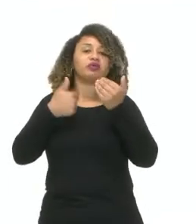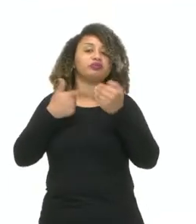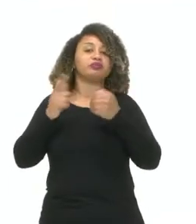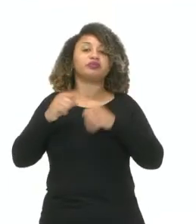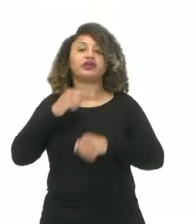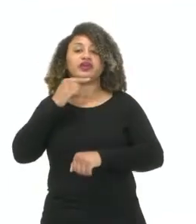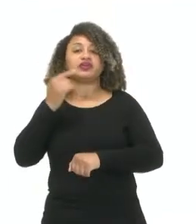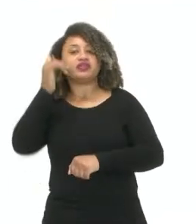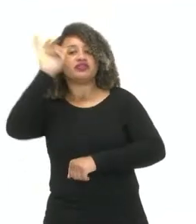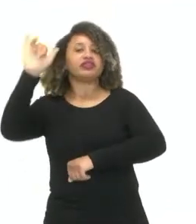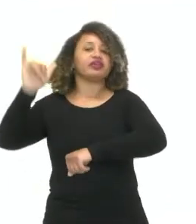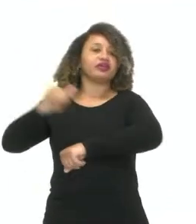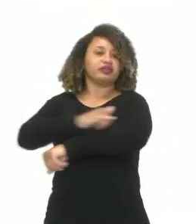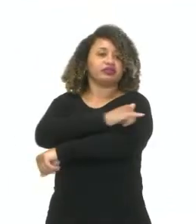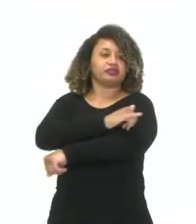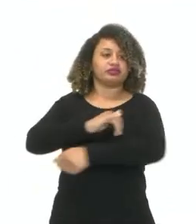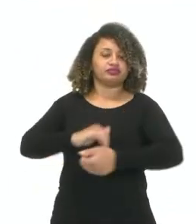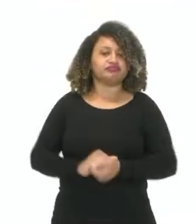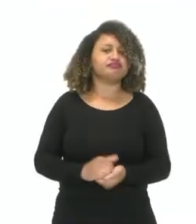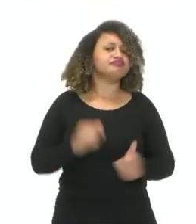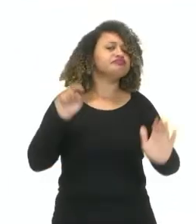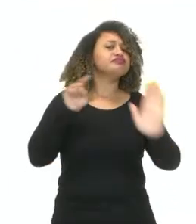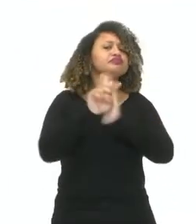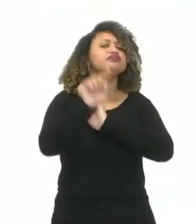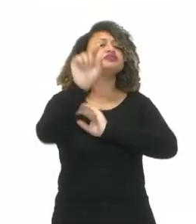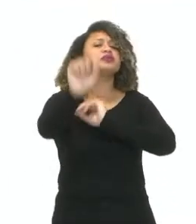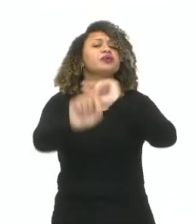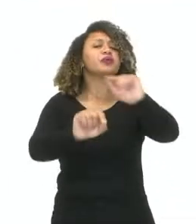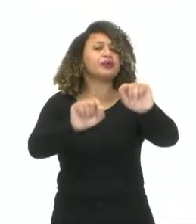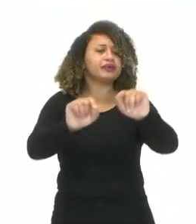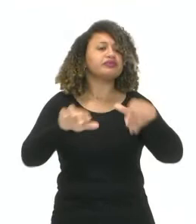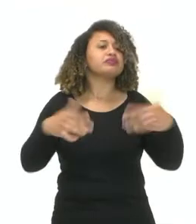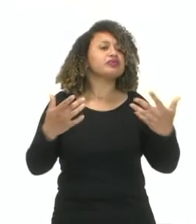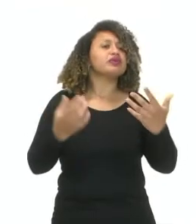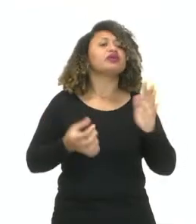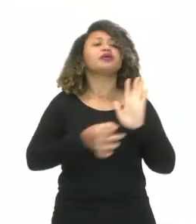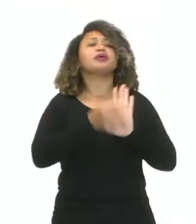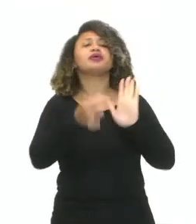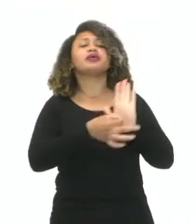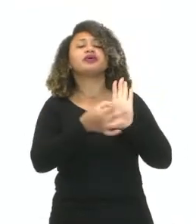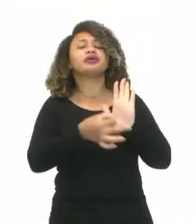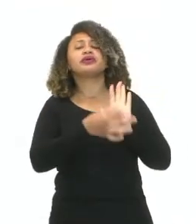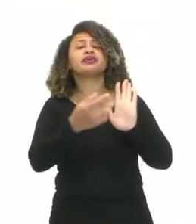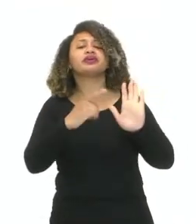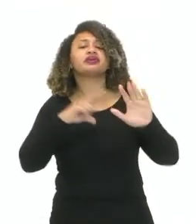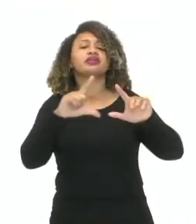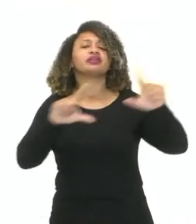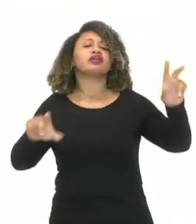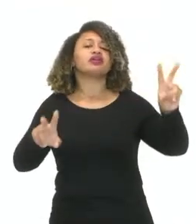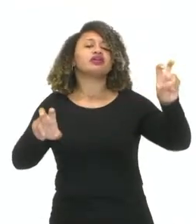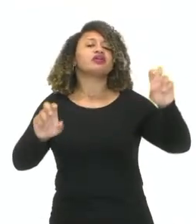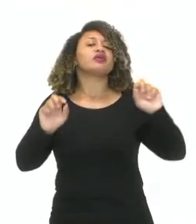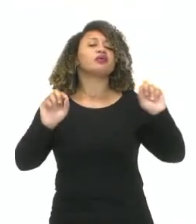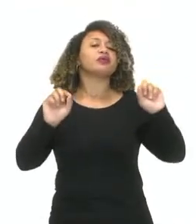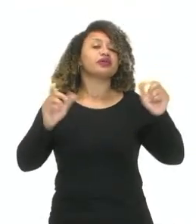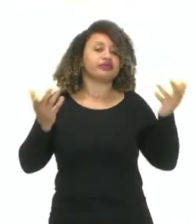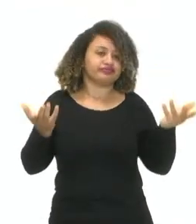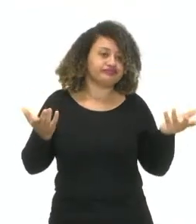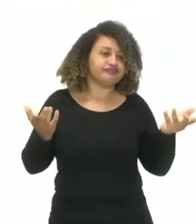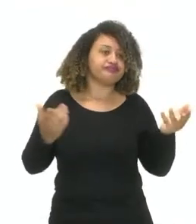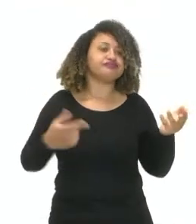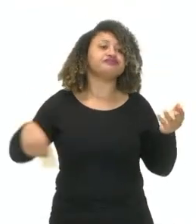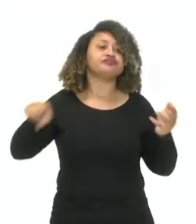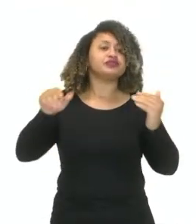engordar. Pergunta: qual é o argumento que a autora mobiliza nesse recorte?